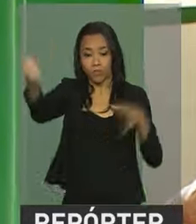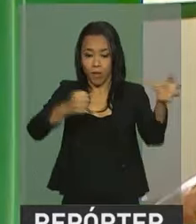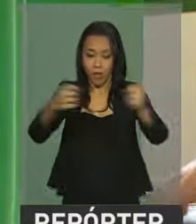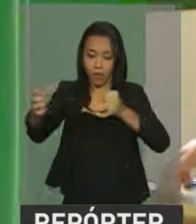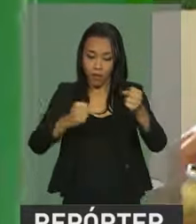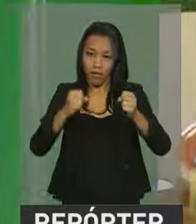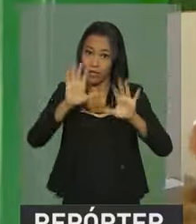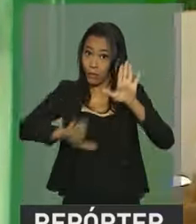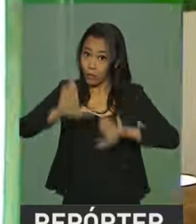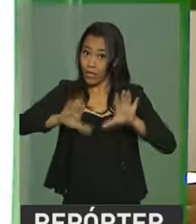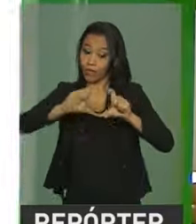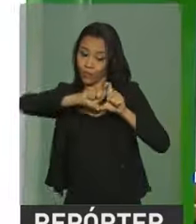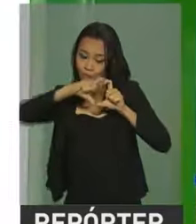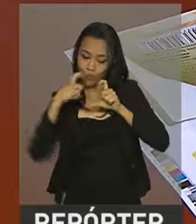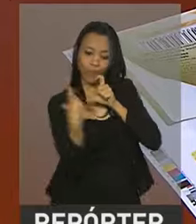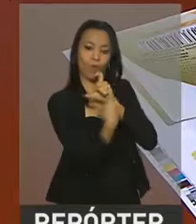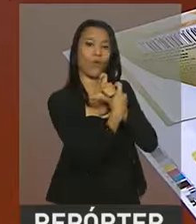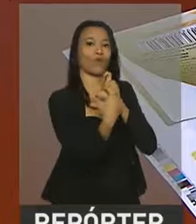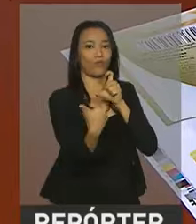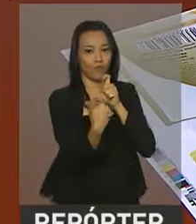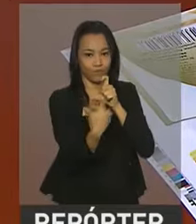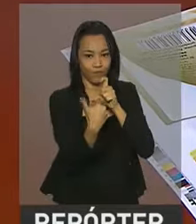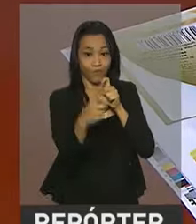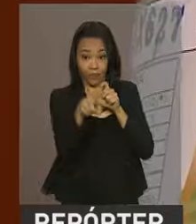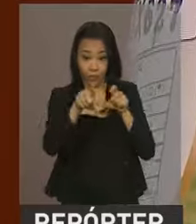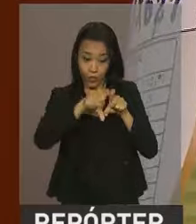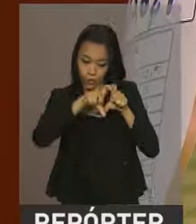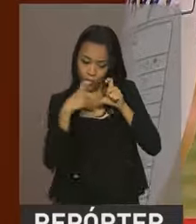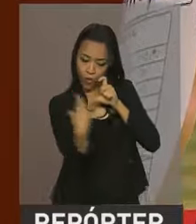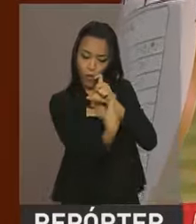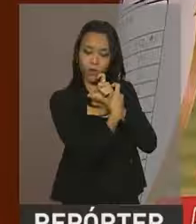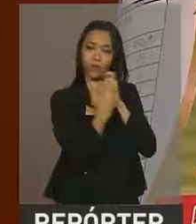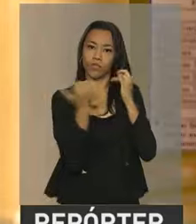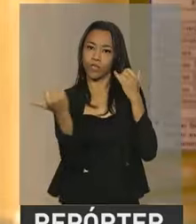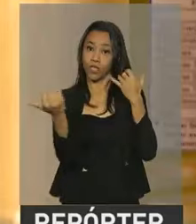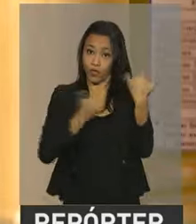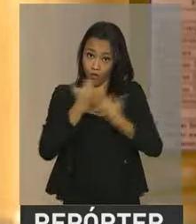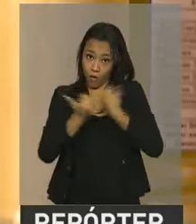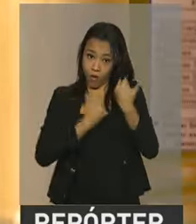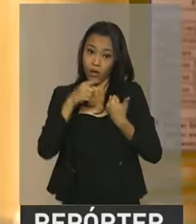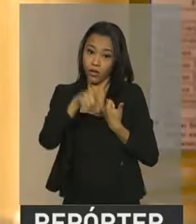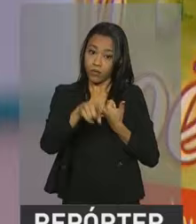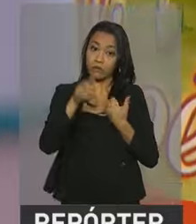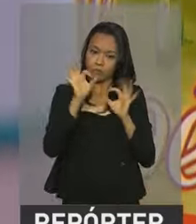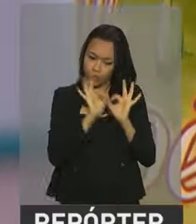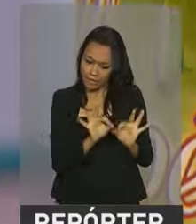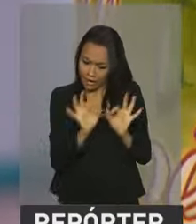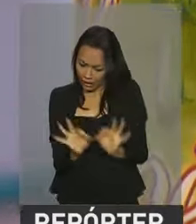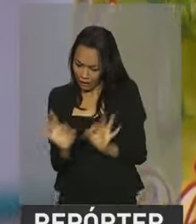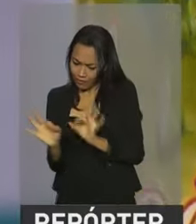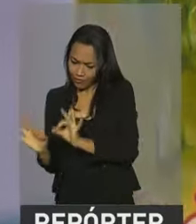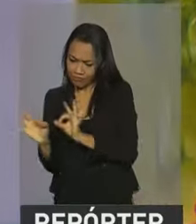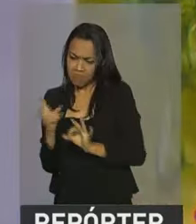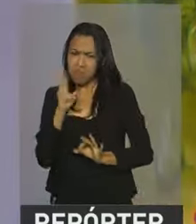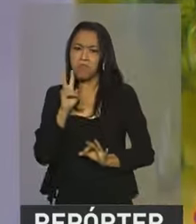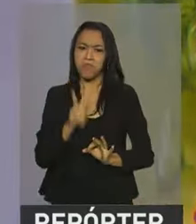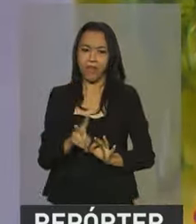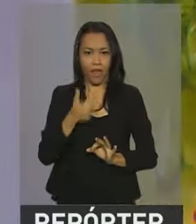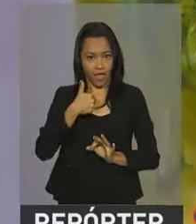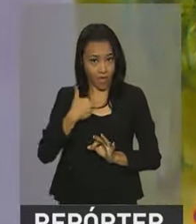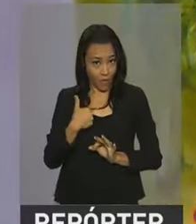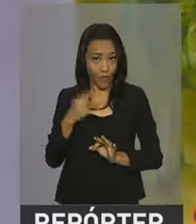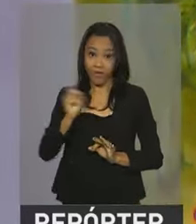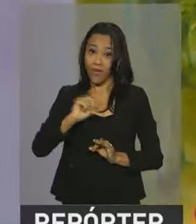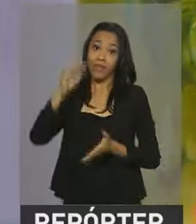em especial do rótulo os rótulos dos Palmitos aoé estão todos certinhos quem diz não sou eu